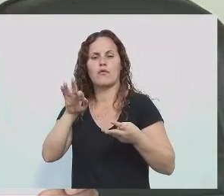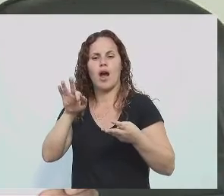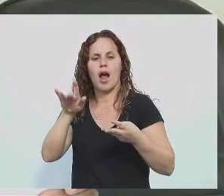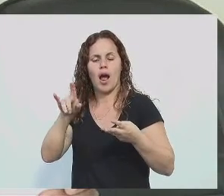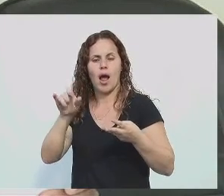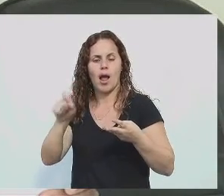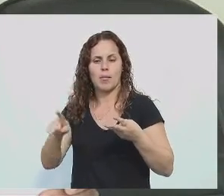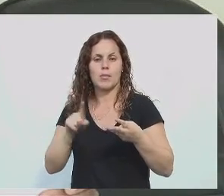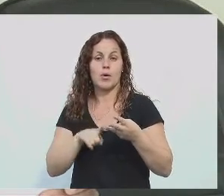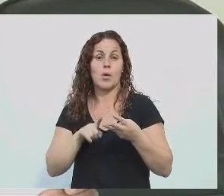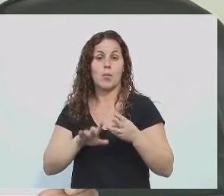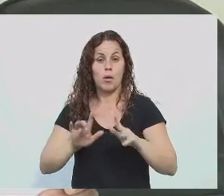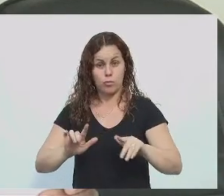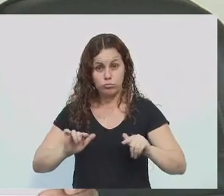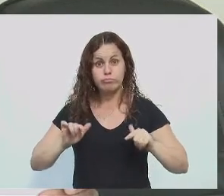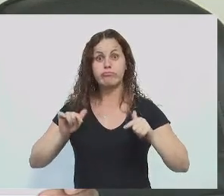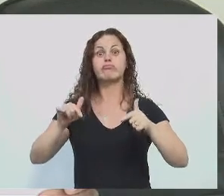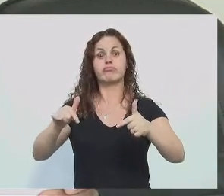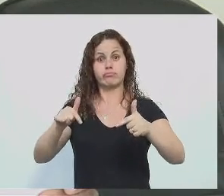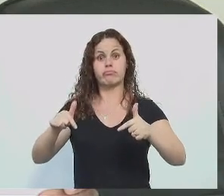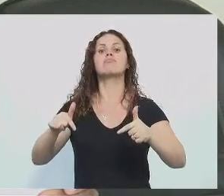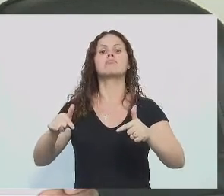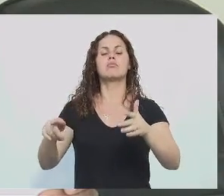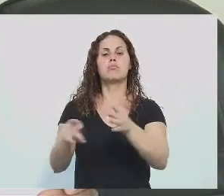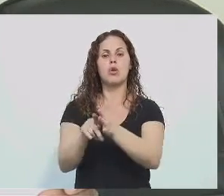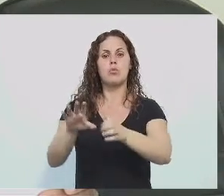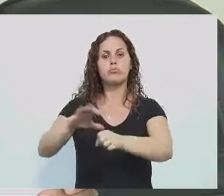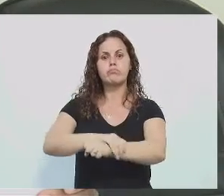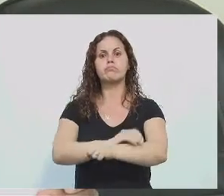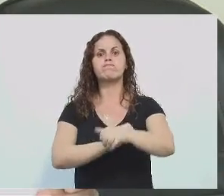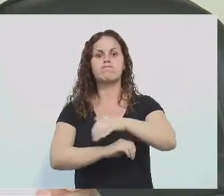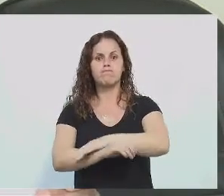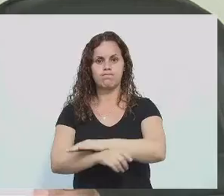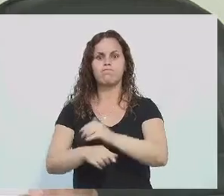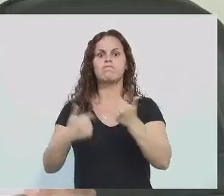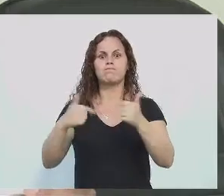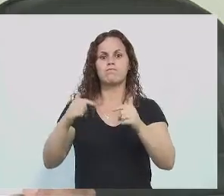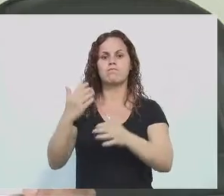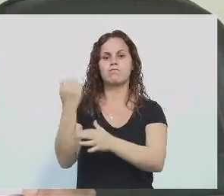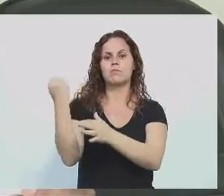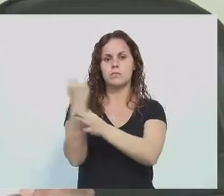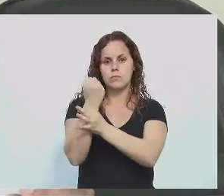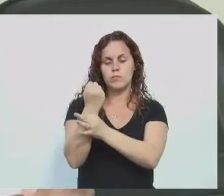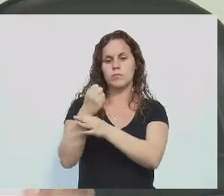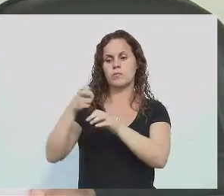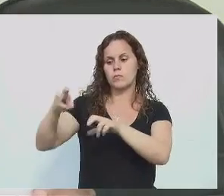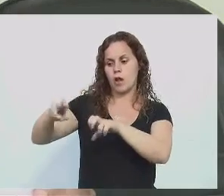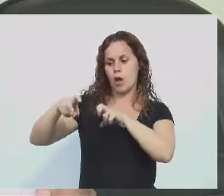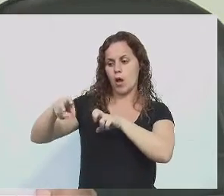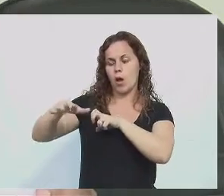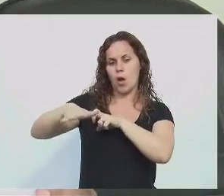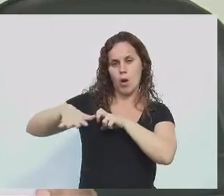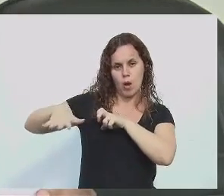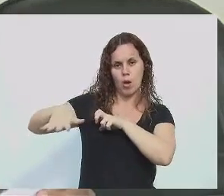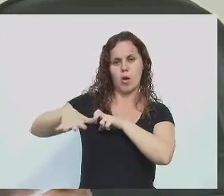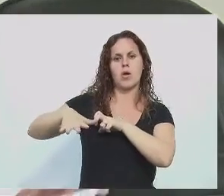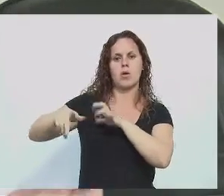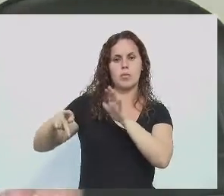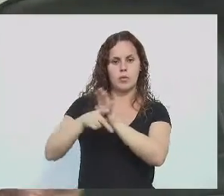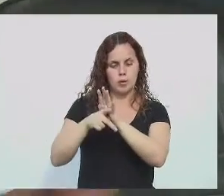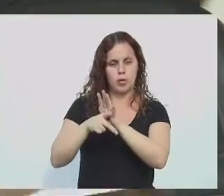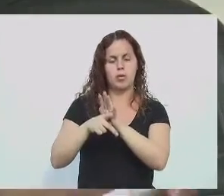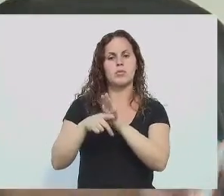Moraes, pelo empenho na prestação de serviço e segurança à população da zona rural na cidade